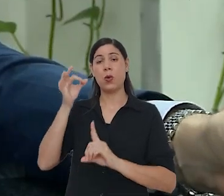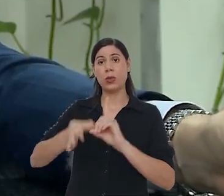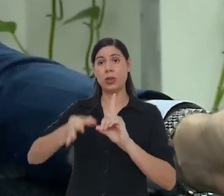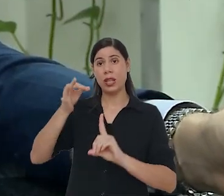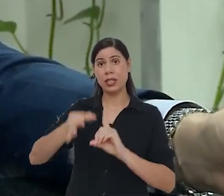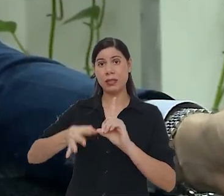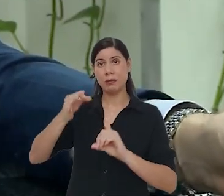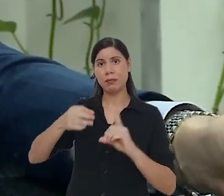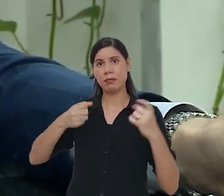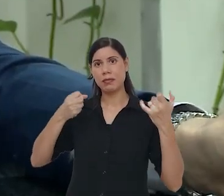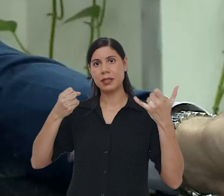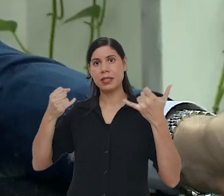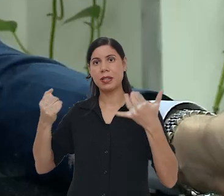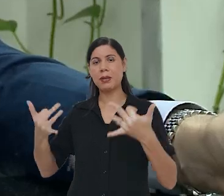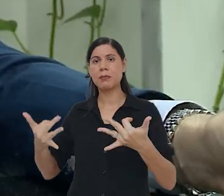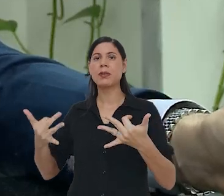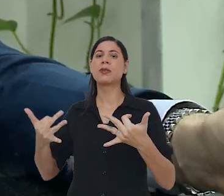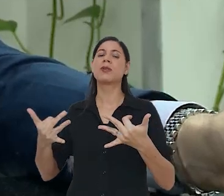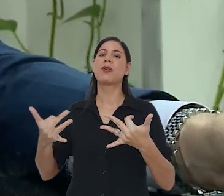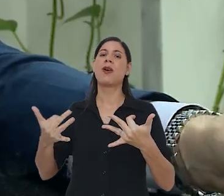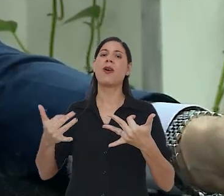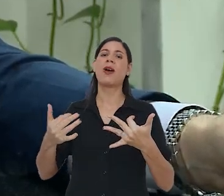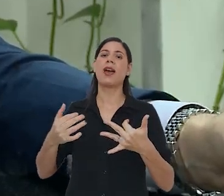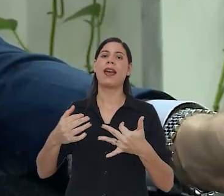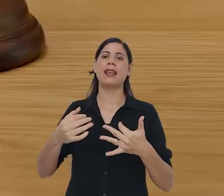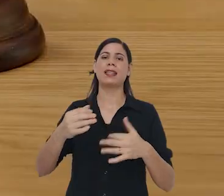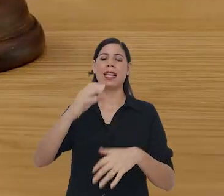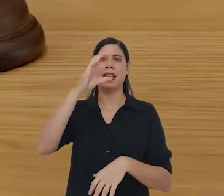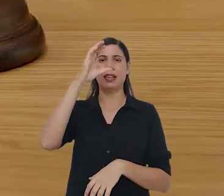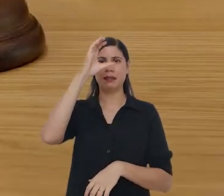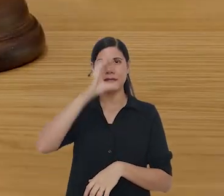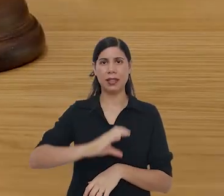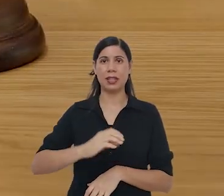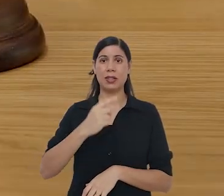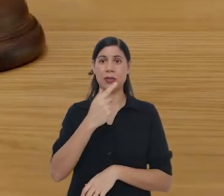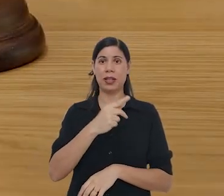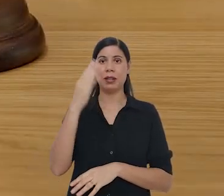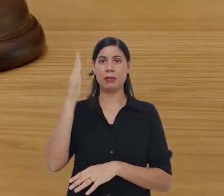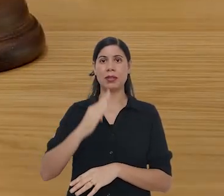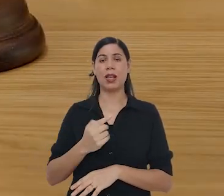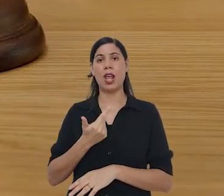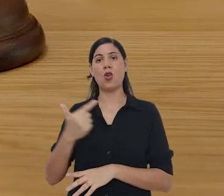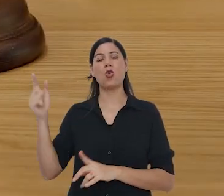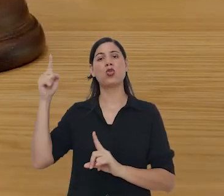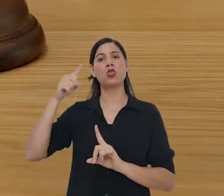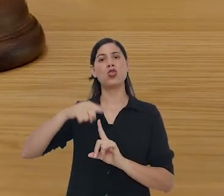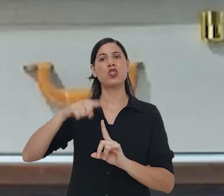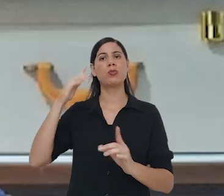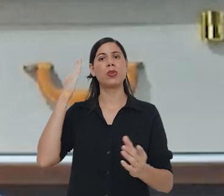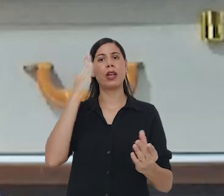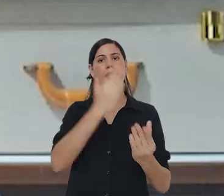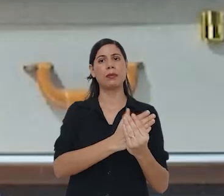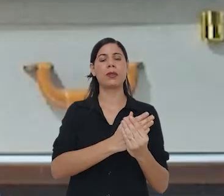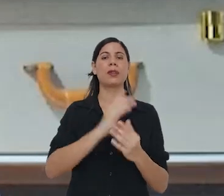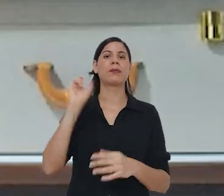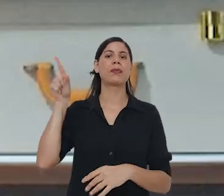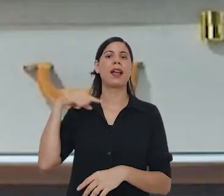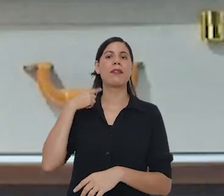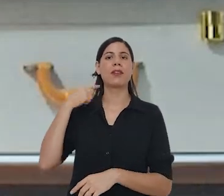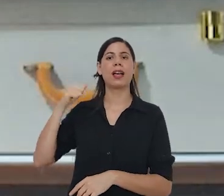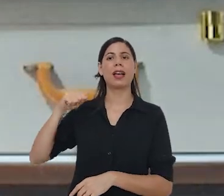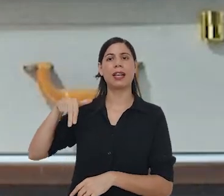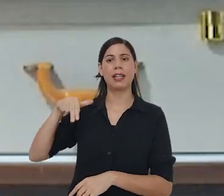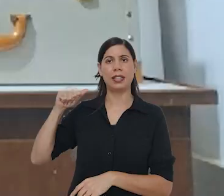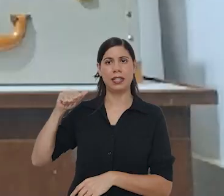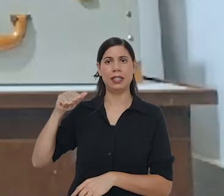resistência de terceiros quanto à condição dela como brasileira nata deve ser resolvida por outro tipo de ação. A advogada Hanna